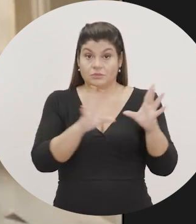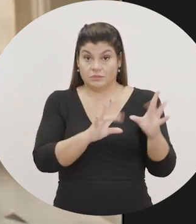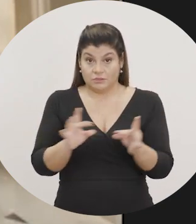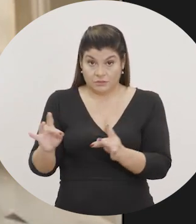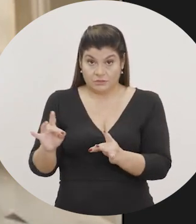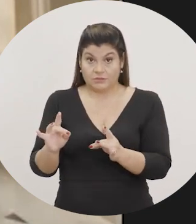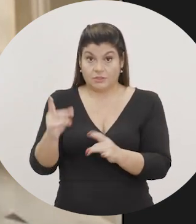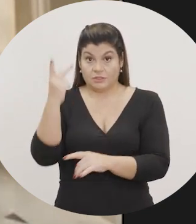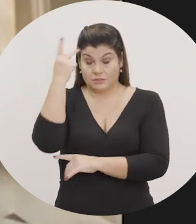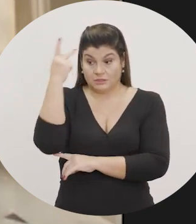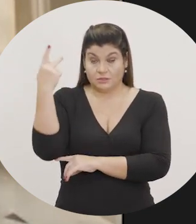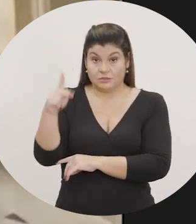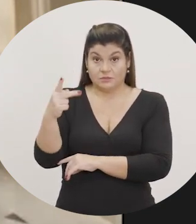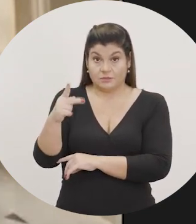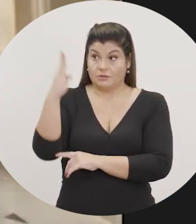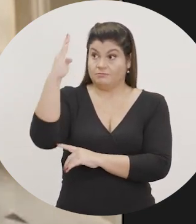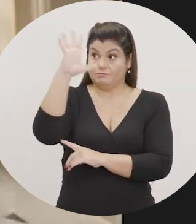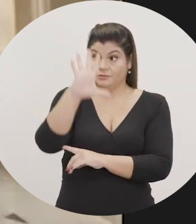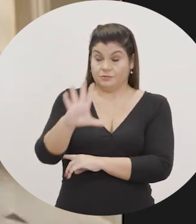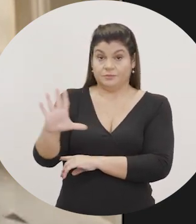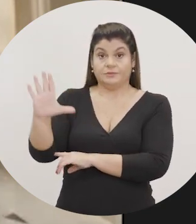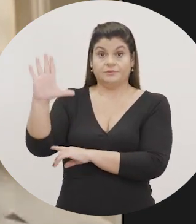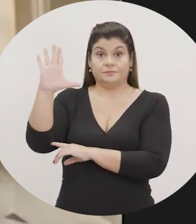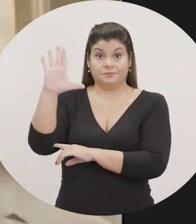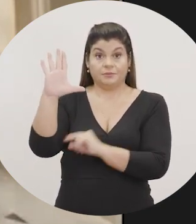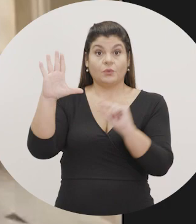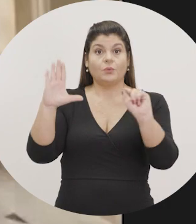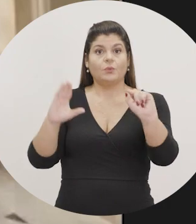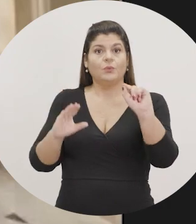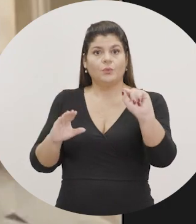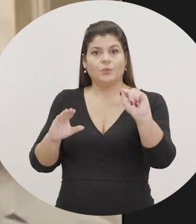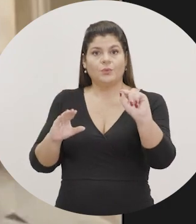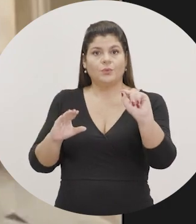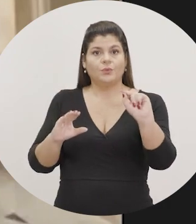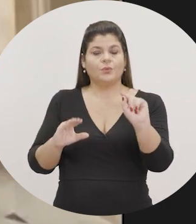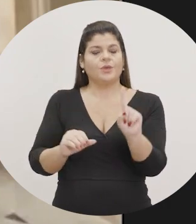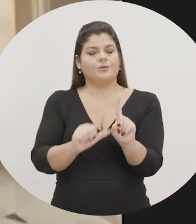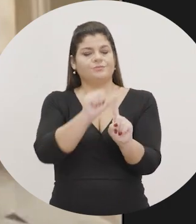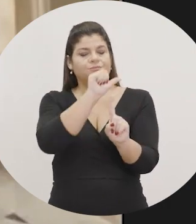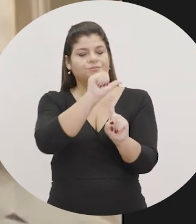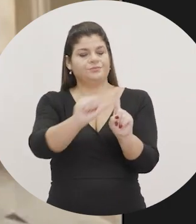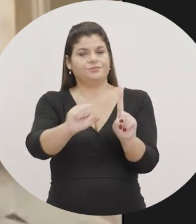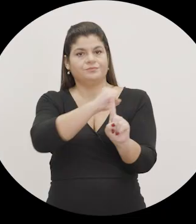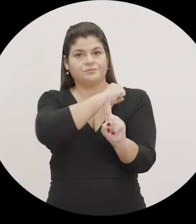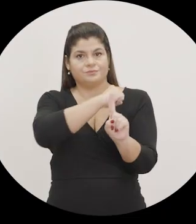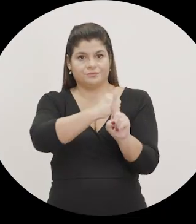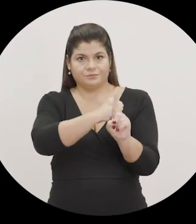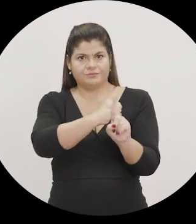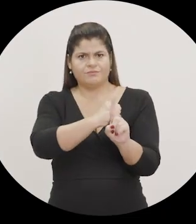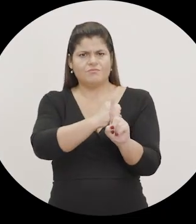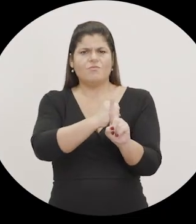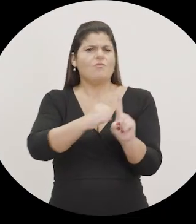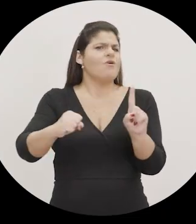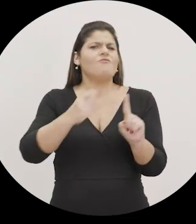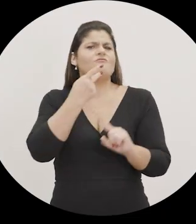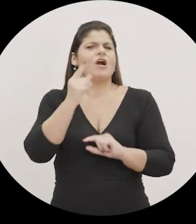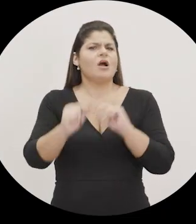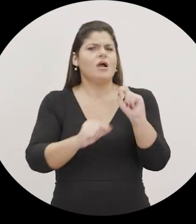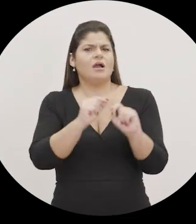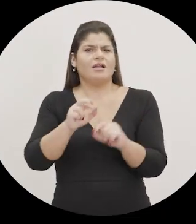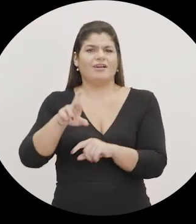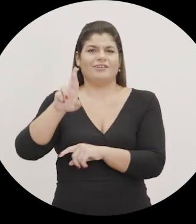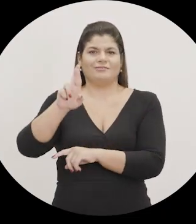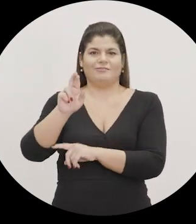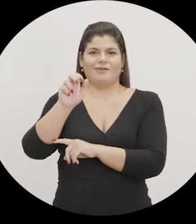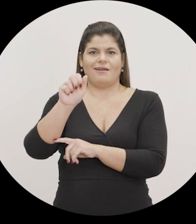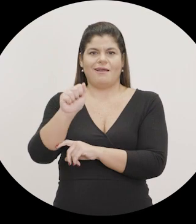cotidiana de São Paulo, do Brasil, que é a questão do feminicídio. Fala um pouco do